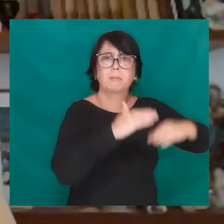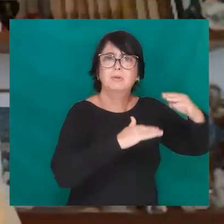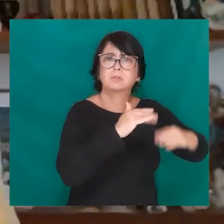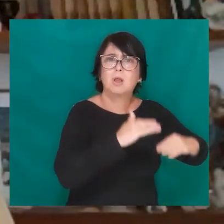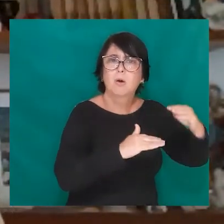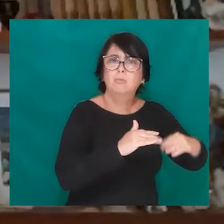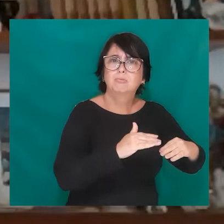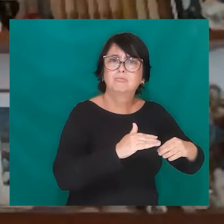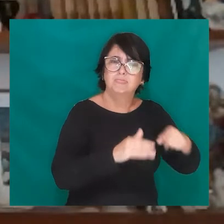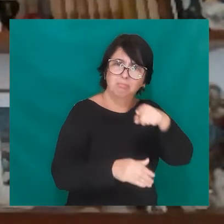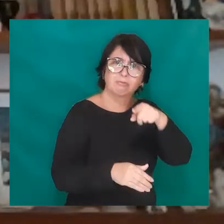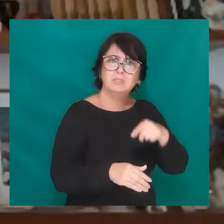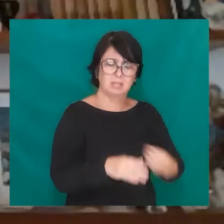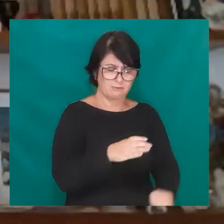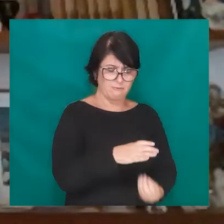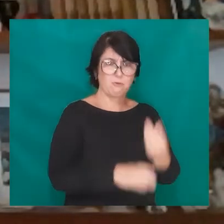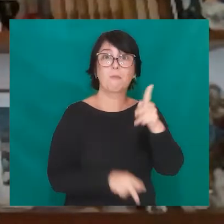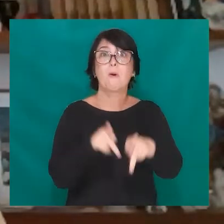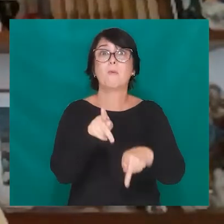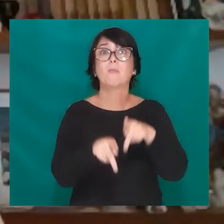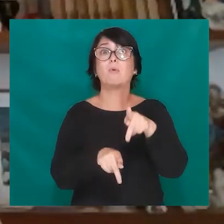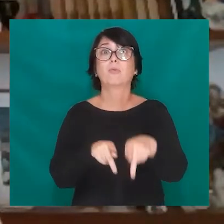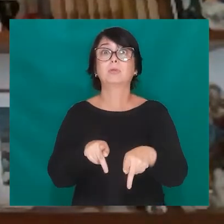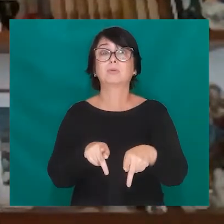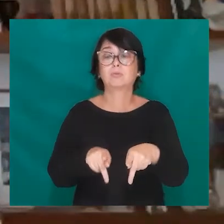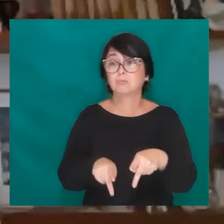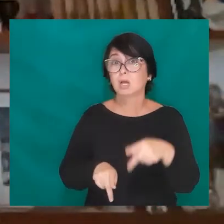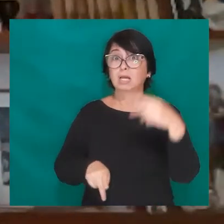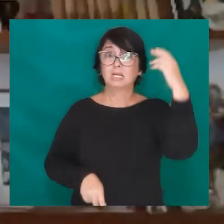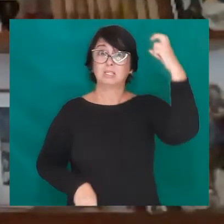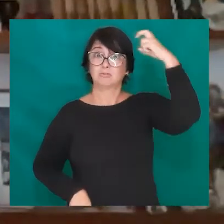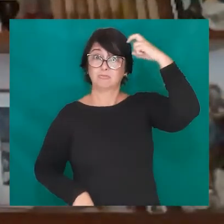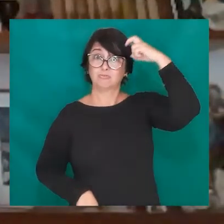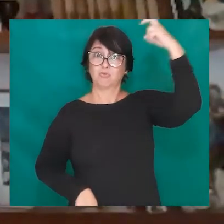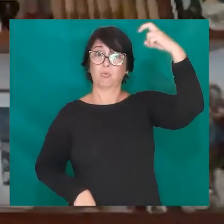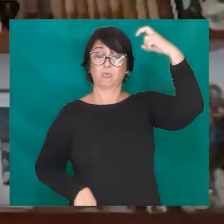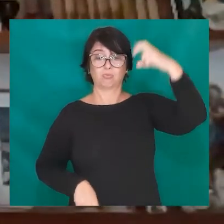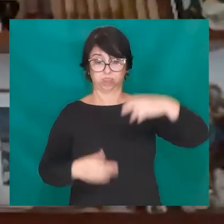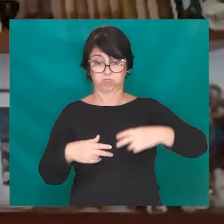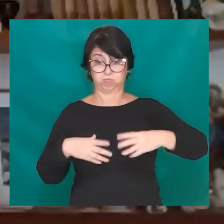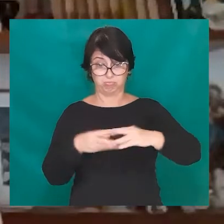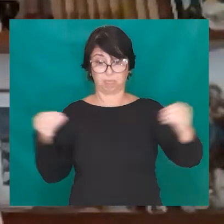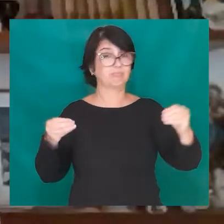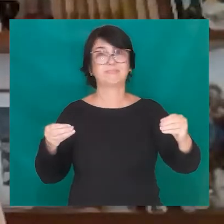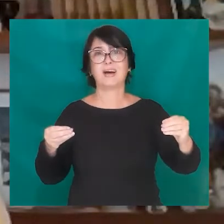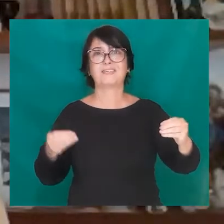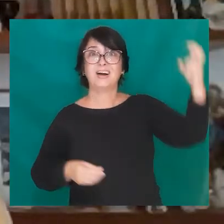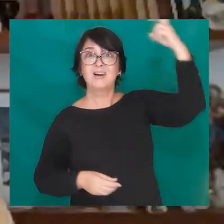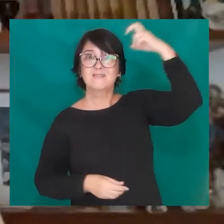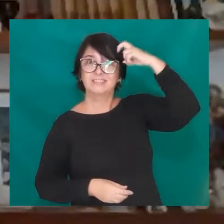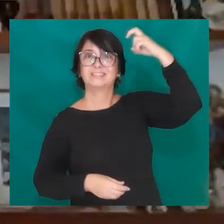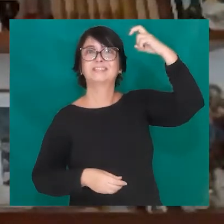né, certamente você está formando público e um ponto de replicar também essa cultura que é tão ampla, no sentido dela não se perder, né? Então, você